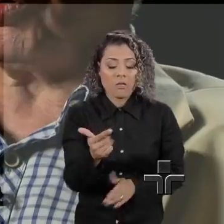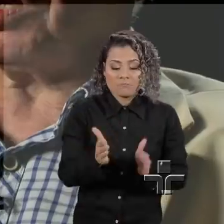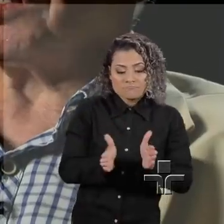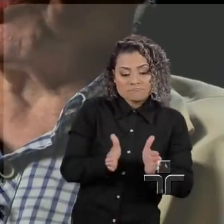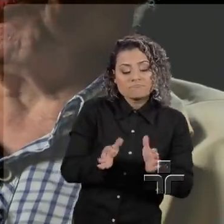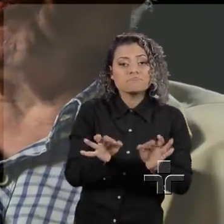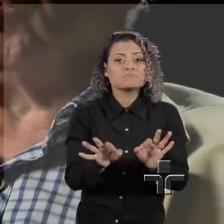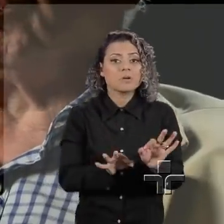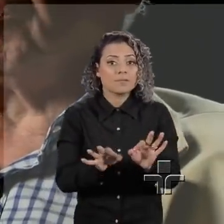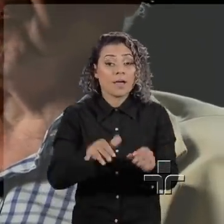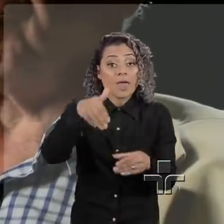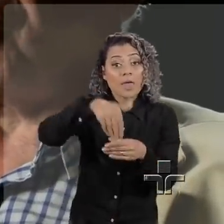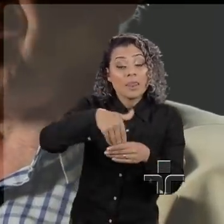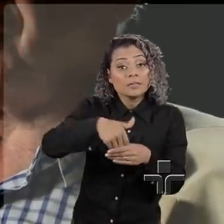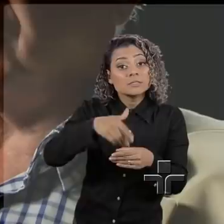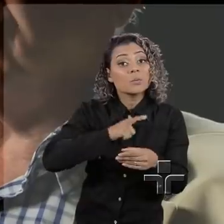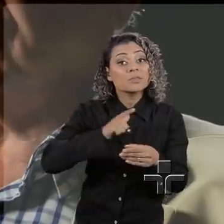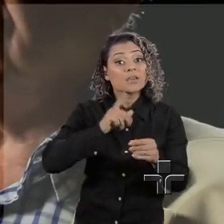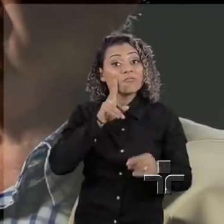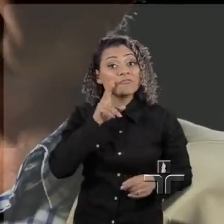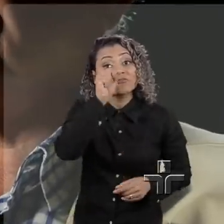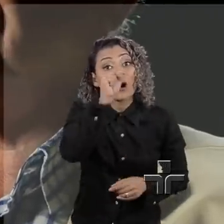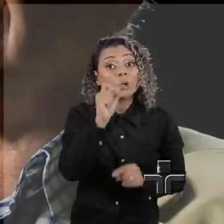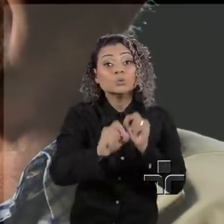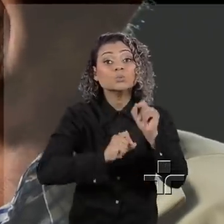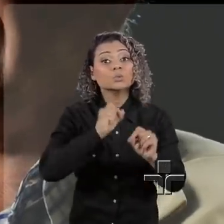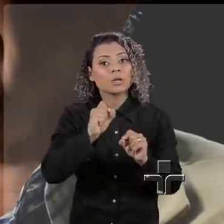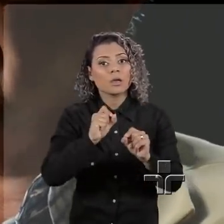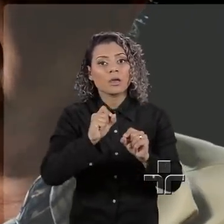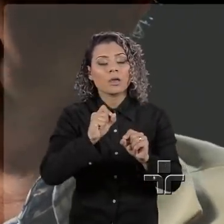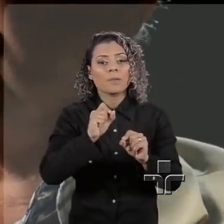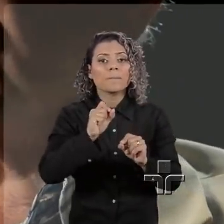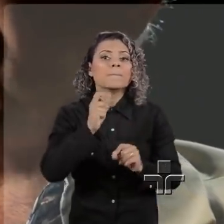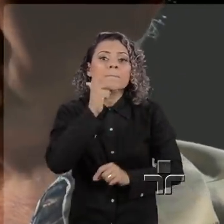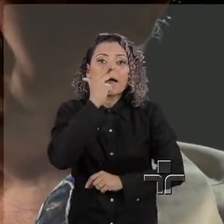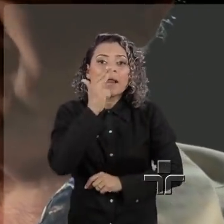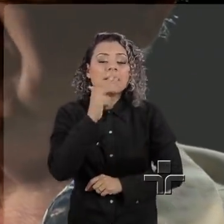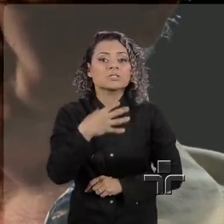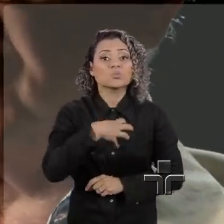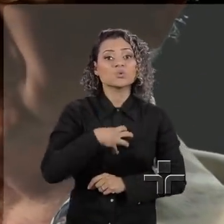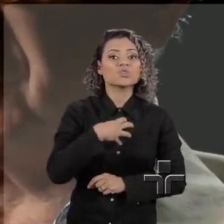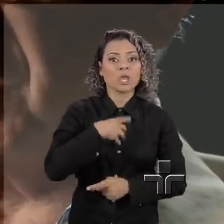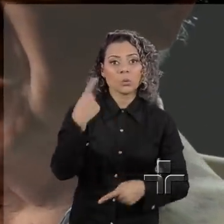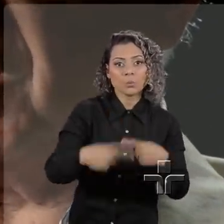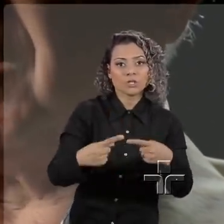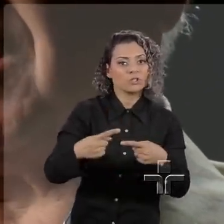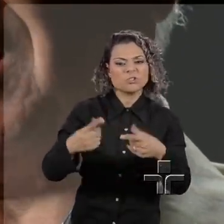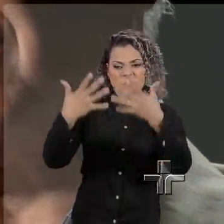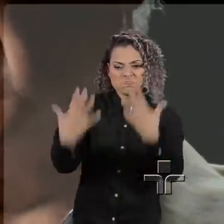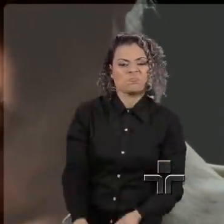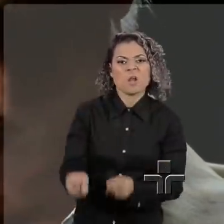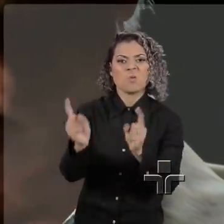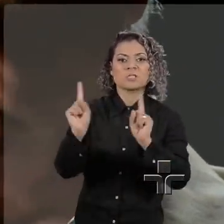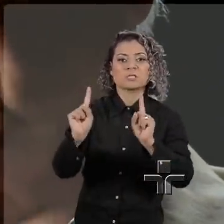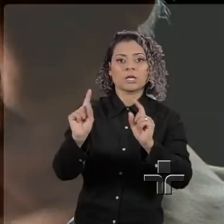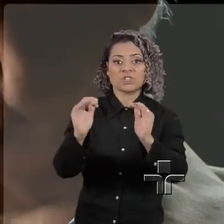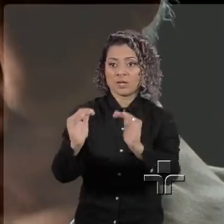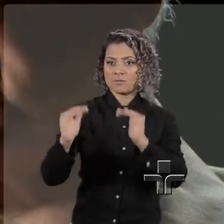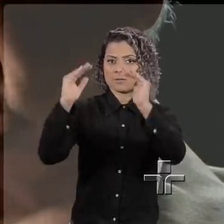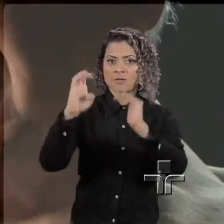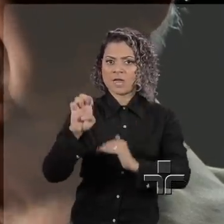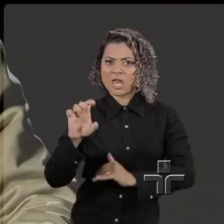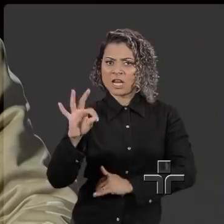uma conotação muito forte num sentido de negar um modo de fazer política, negar as elites